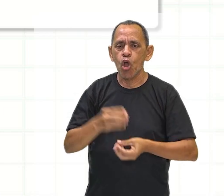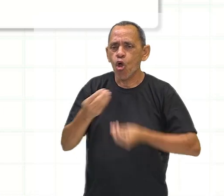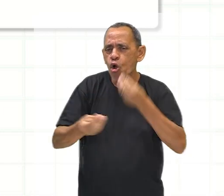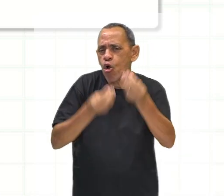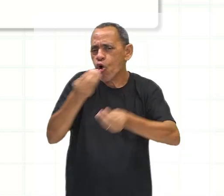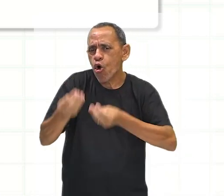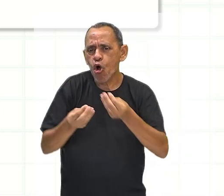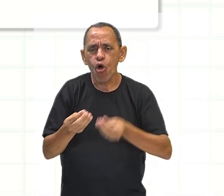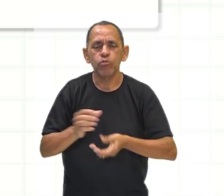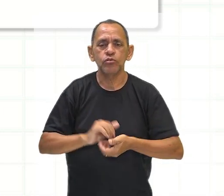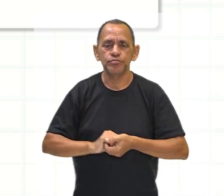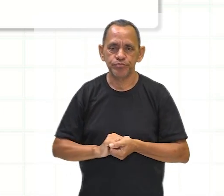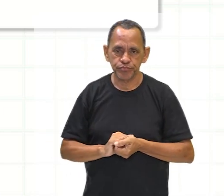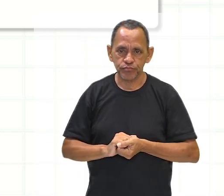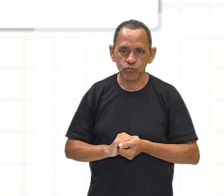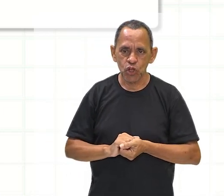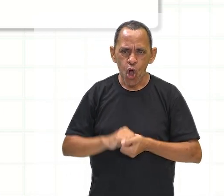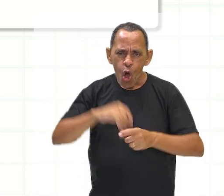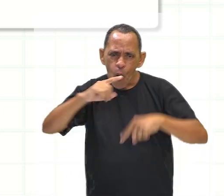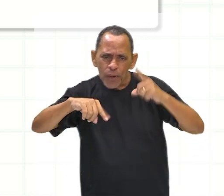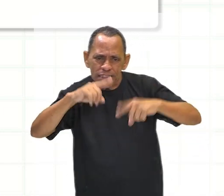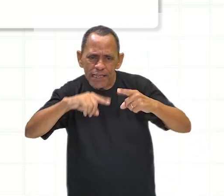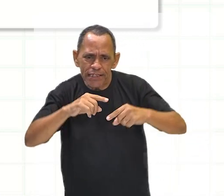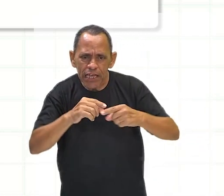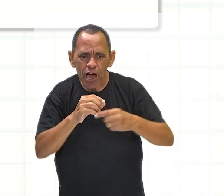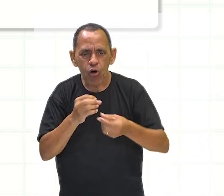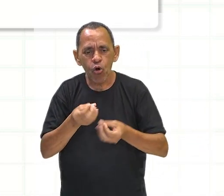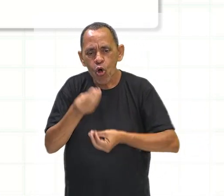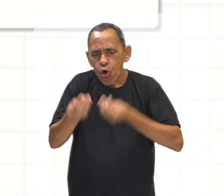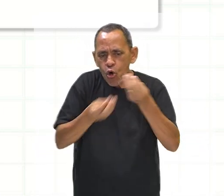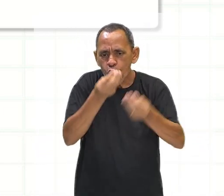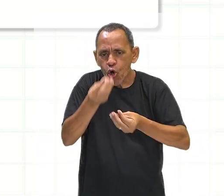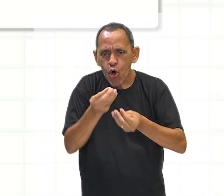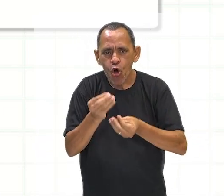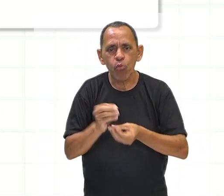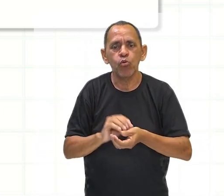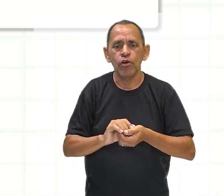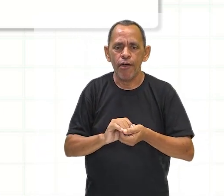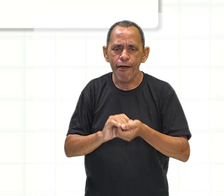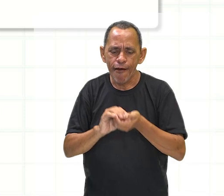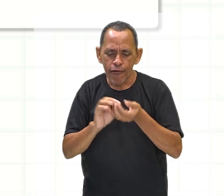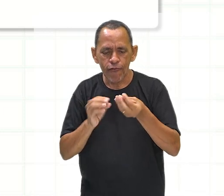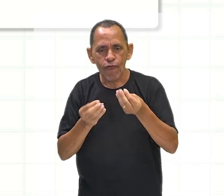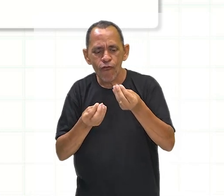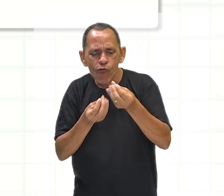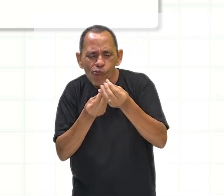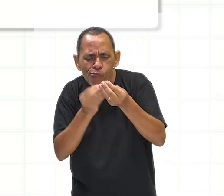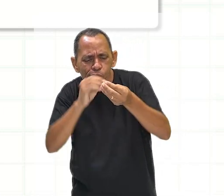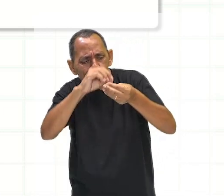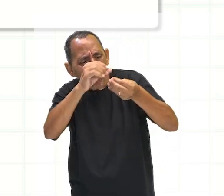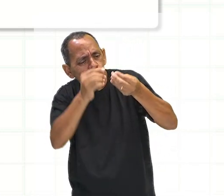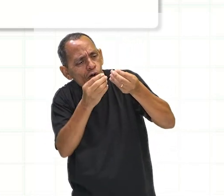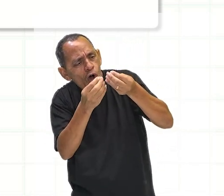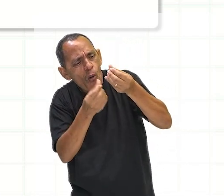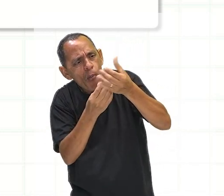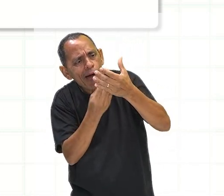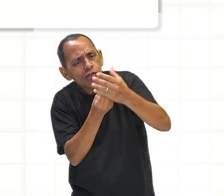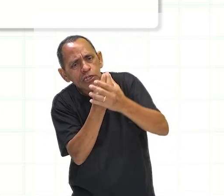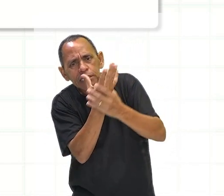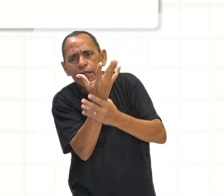O corpo cavernoso aqui nessa região, né, nessa parte aqui que está identificada aqui da nossa imagem, e o